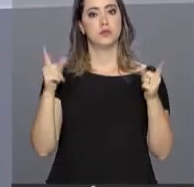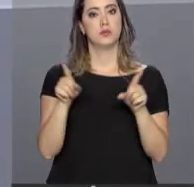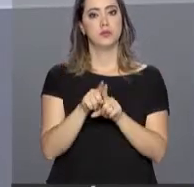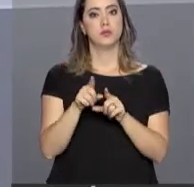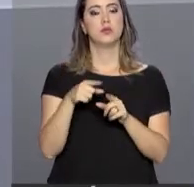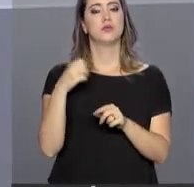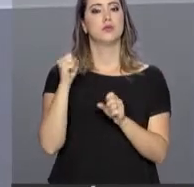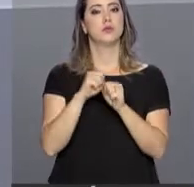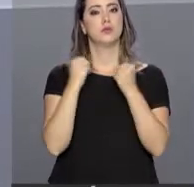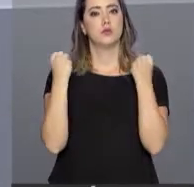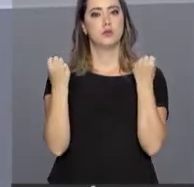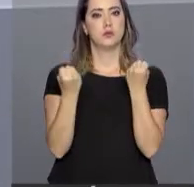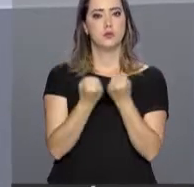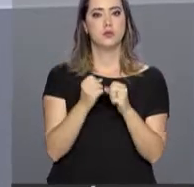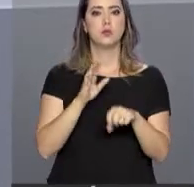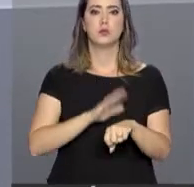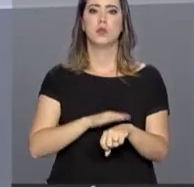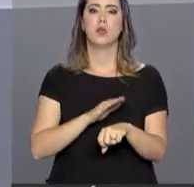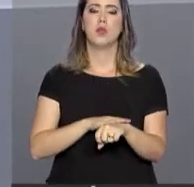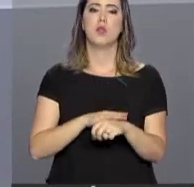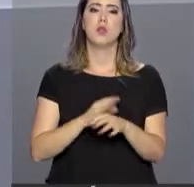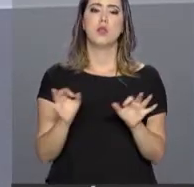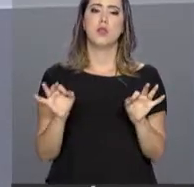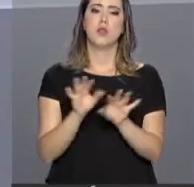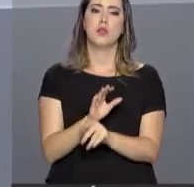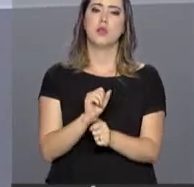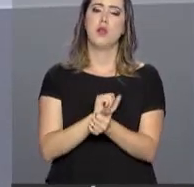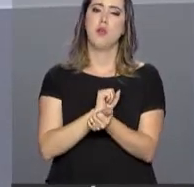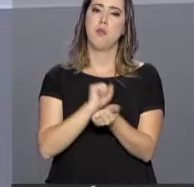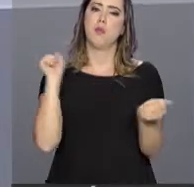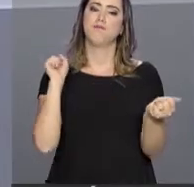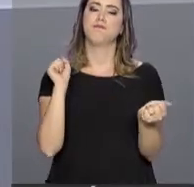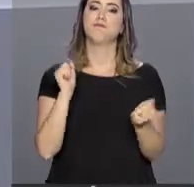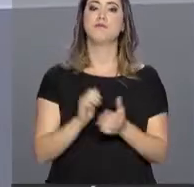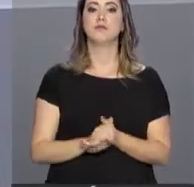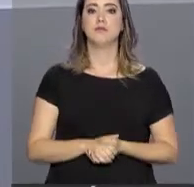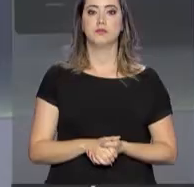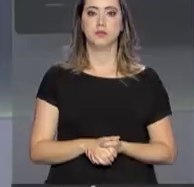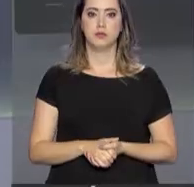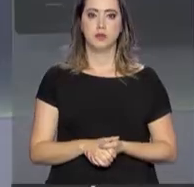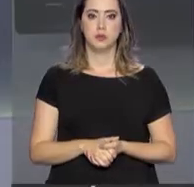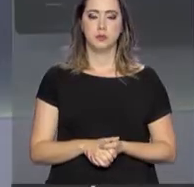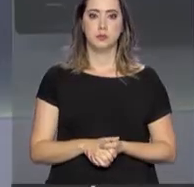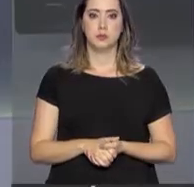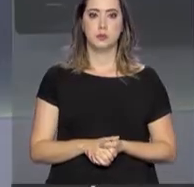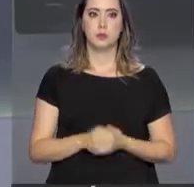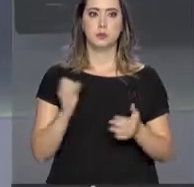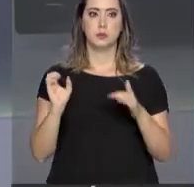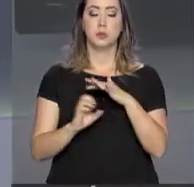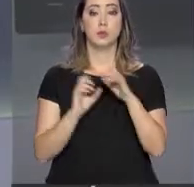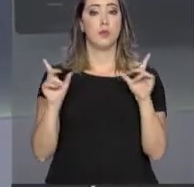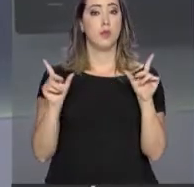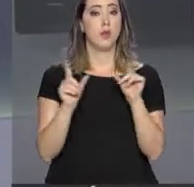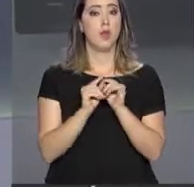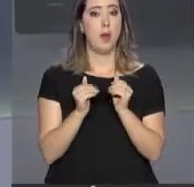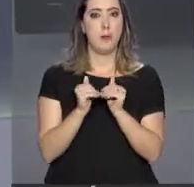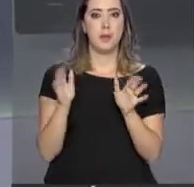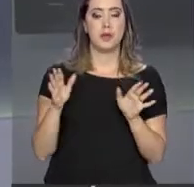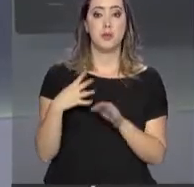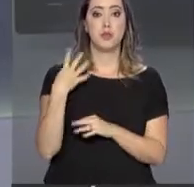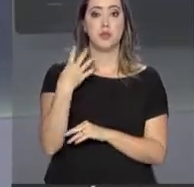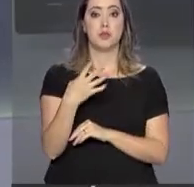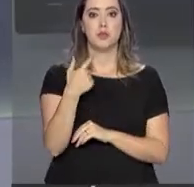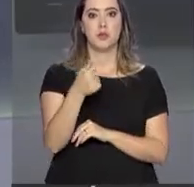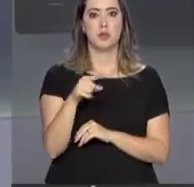eventos também um seminário sobre o período após a abolição os pequenos negócios abriram mais de